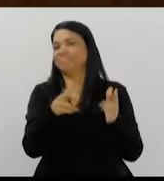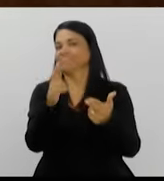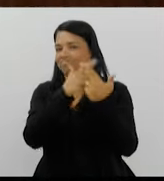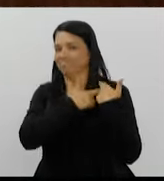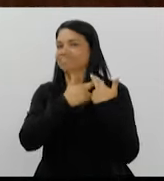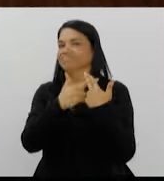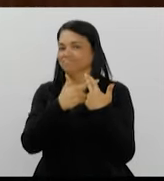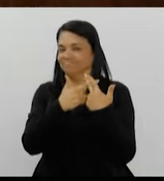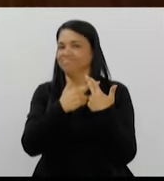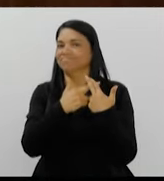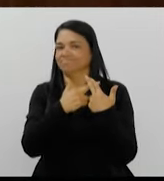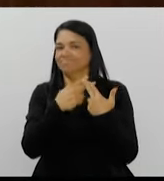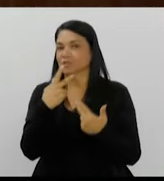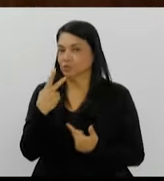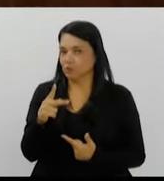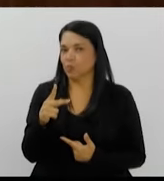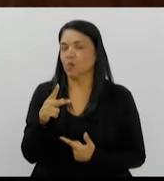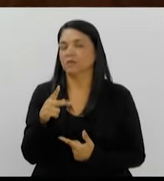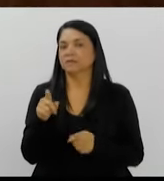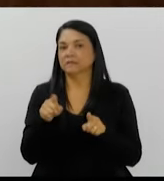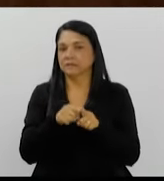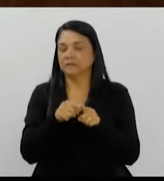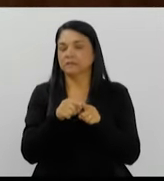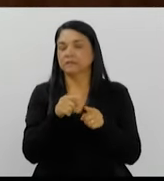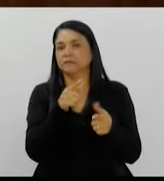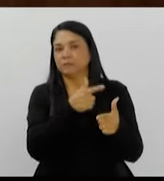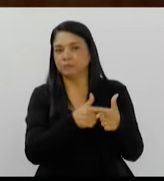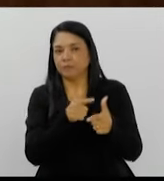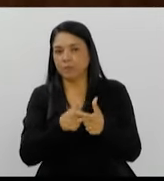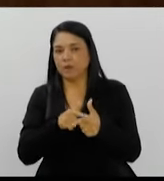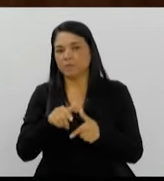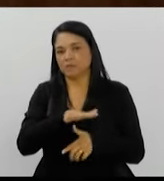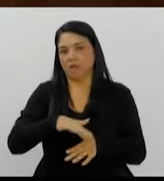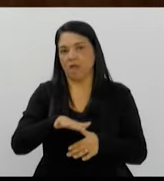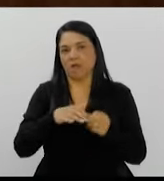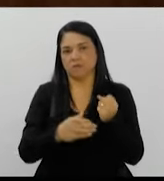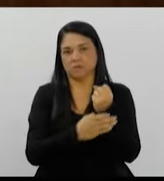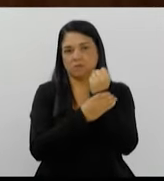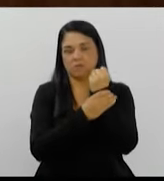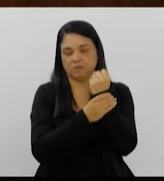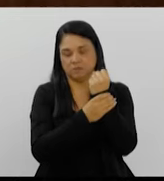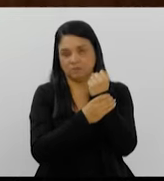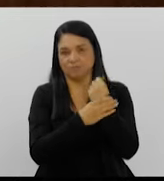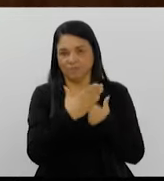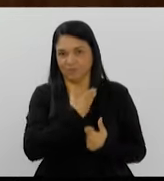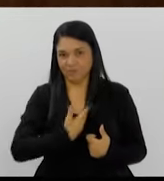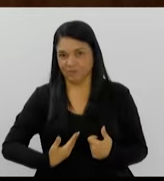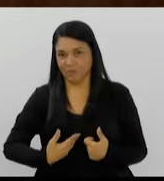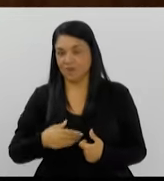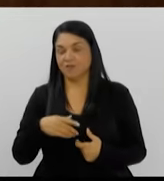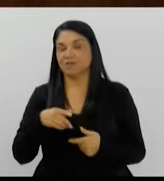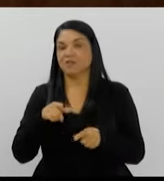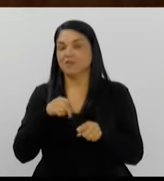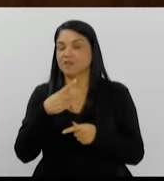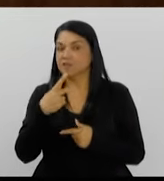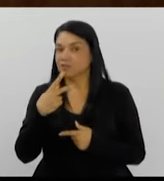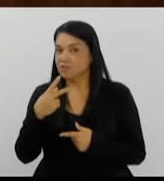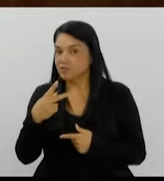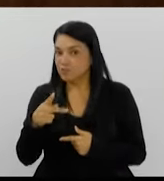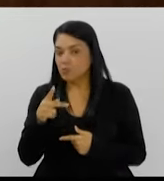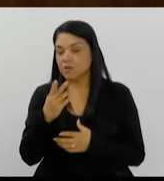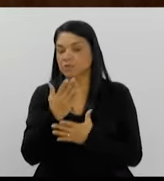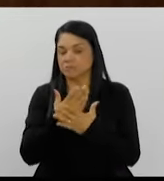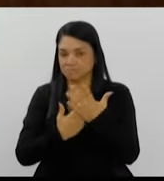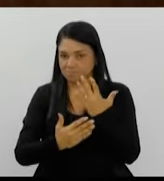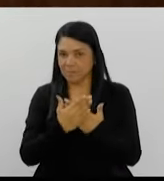responsabilidade para a tragédia na área de segurança pública as vossas digitais estão presentes nisso